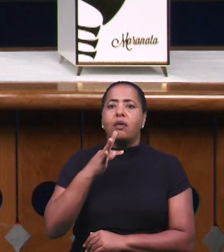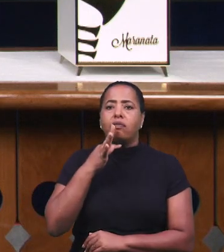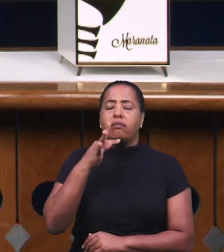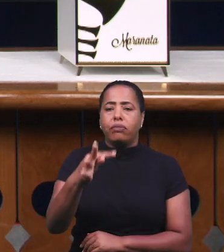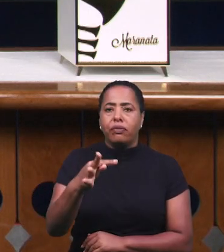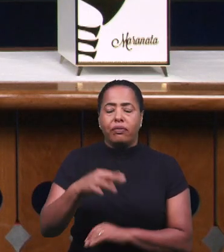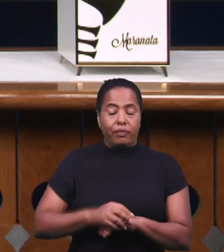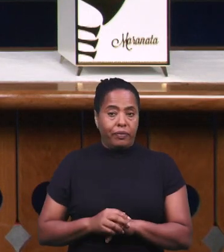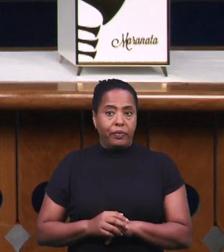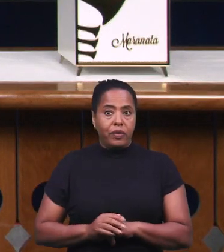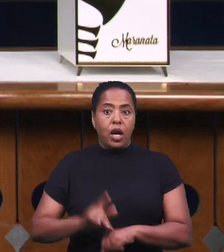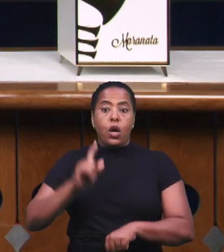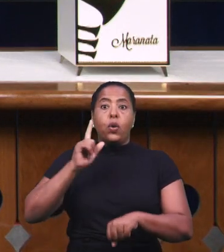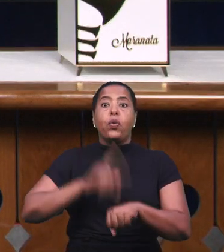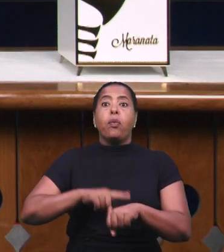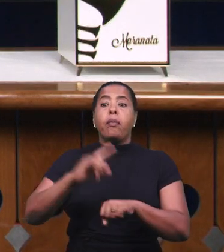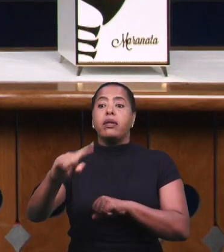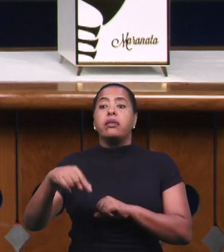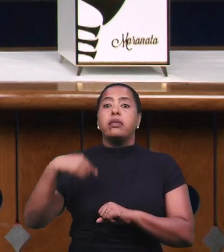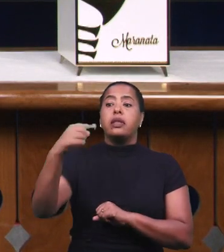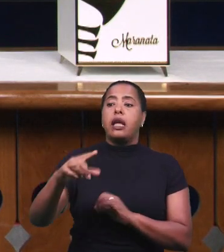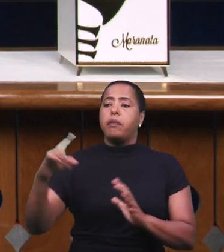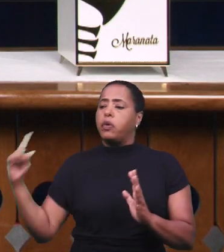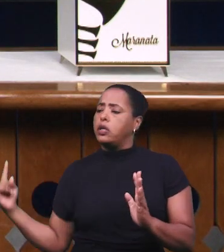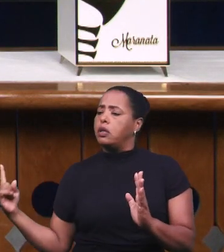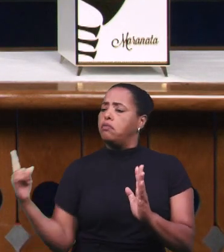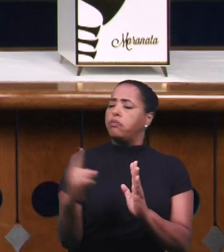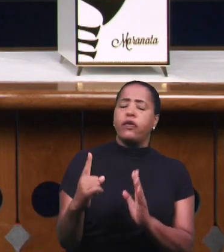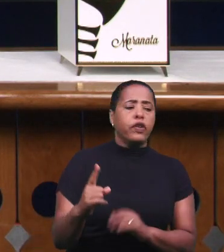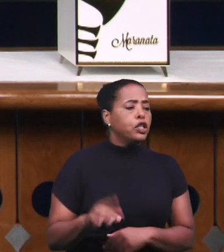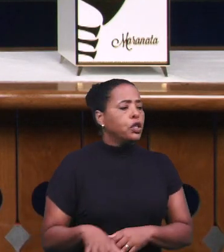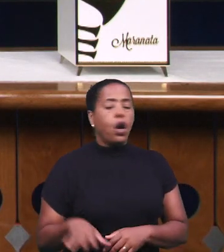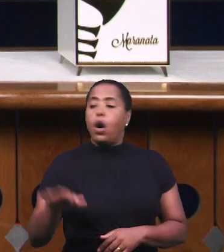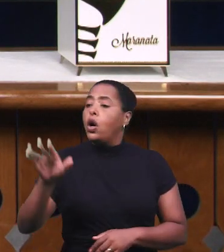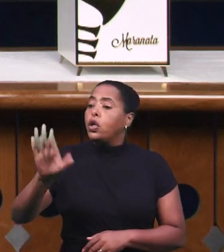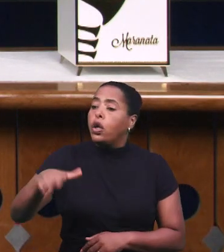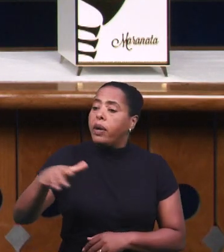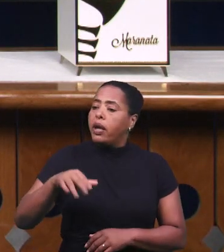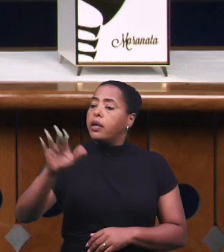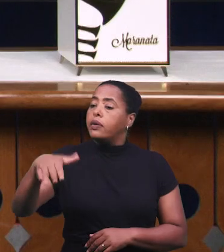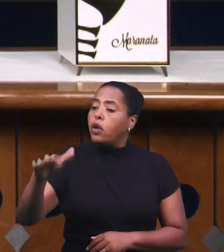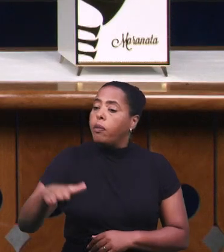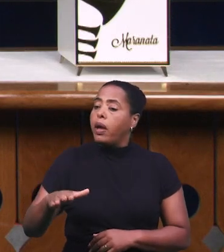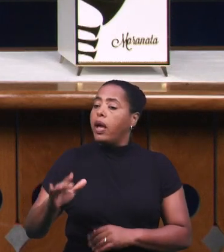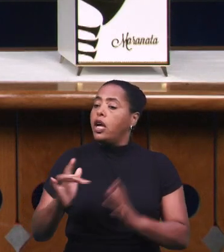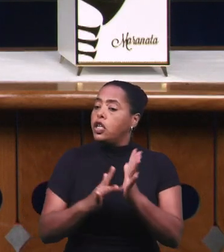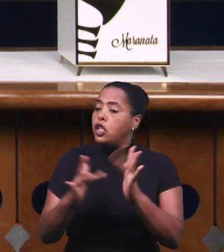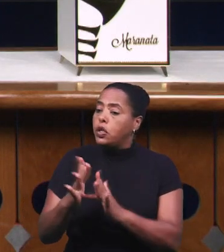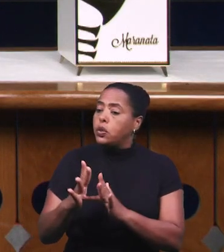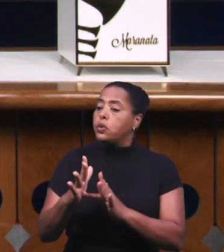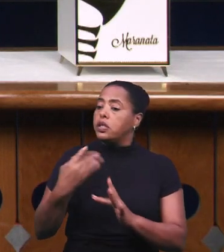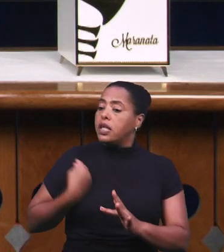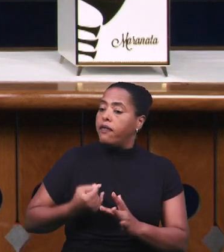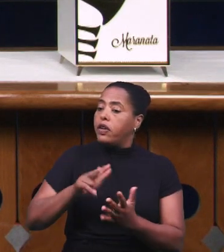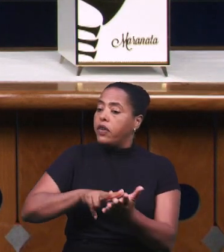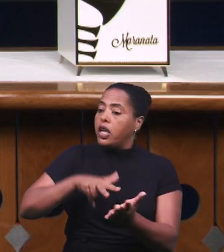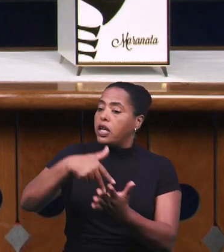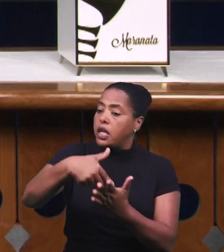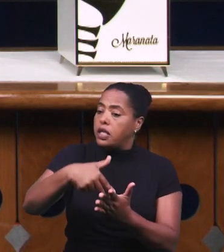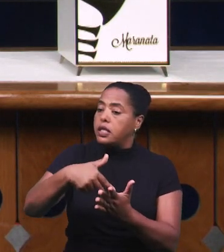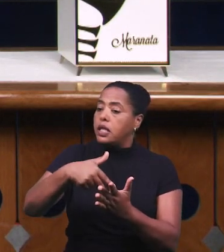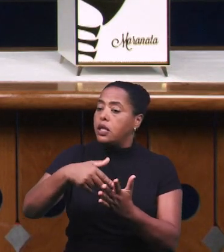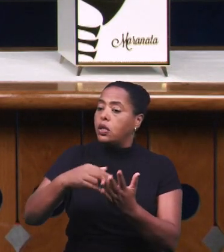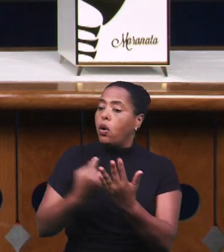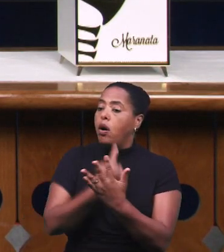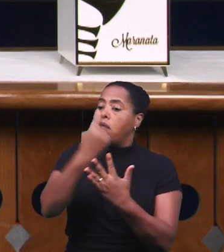e quando ele chega depois, disseram: Tomé, o Mestre está vivo, ele ressuscitou, ele se revelou a nós, nós vimos as suas